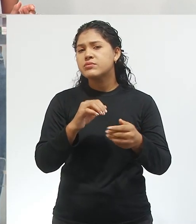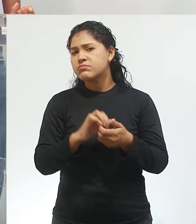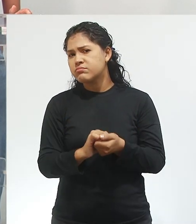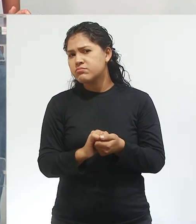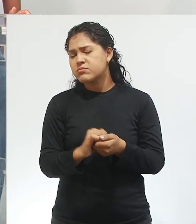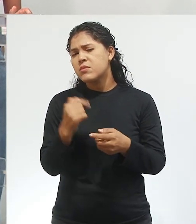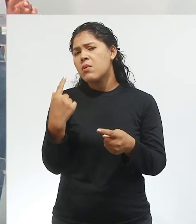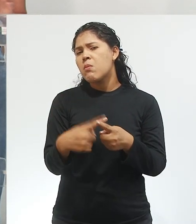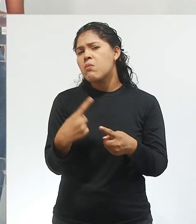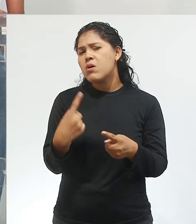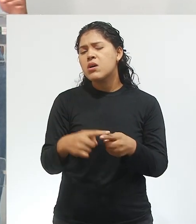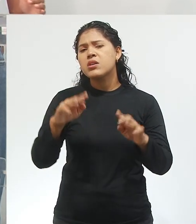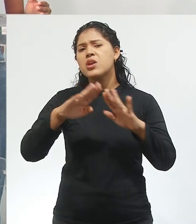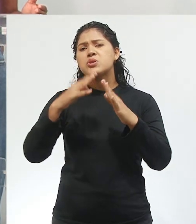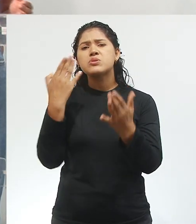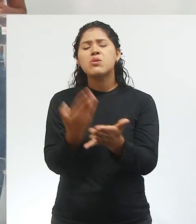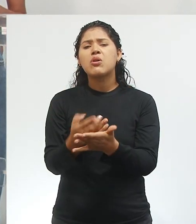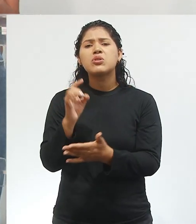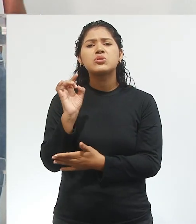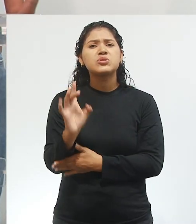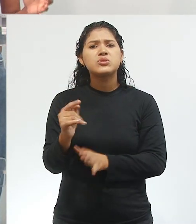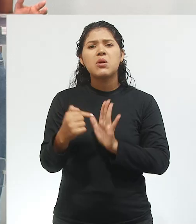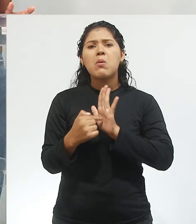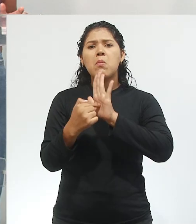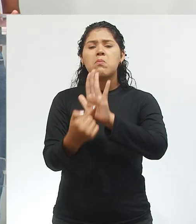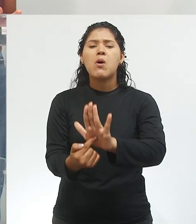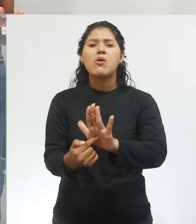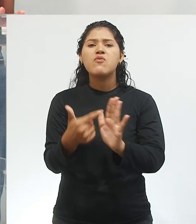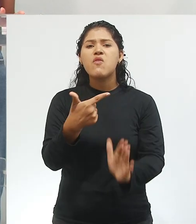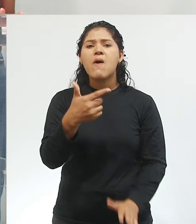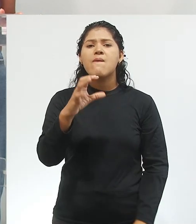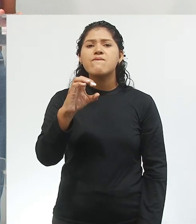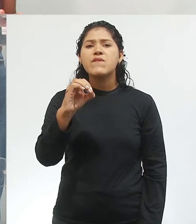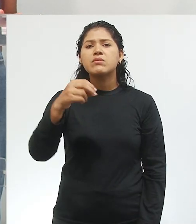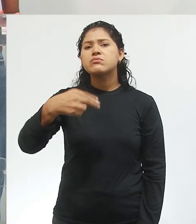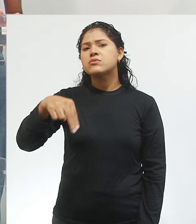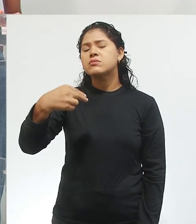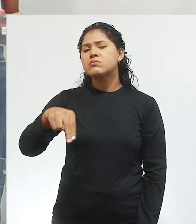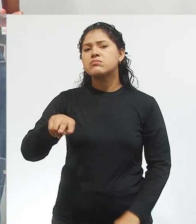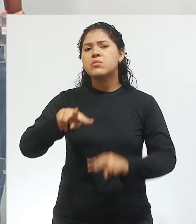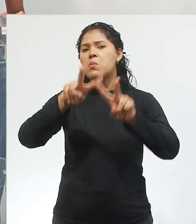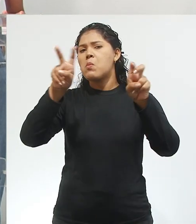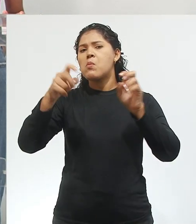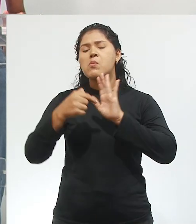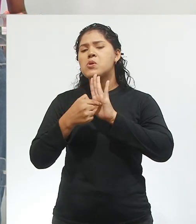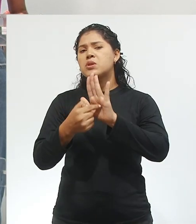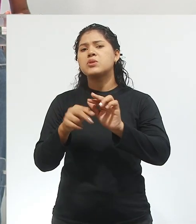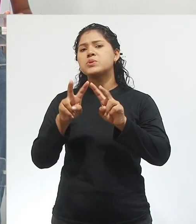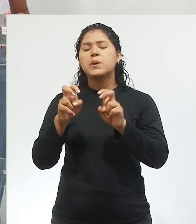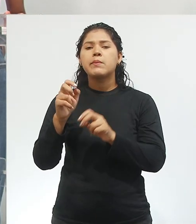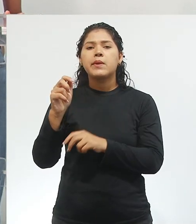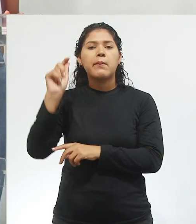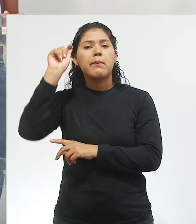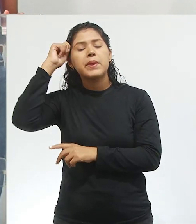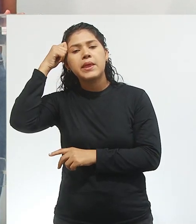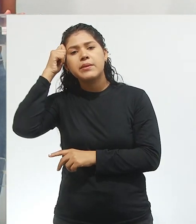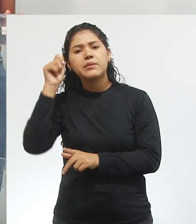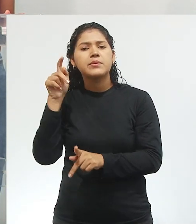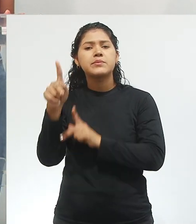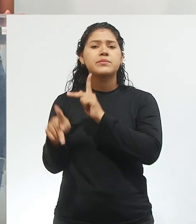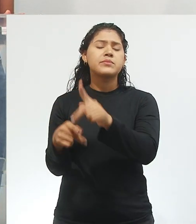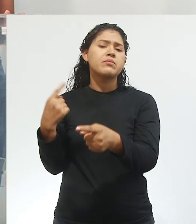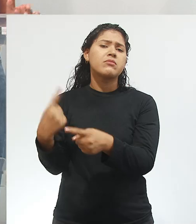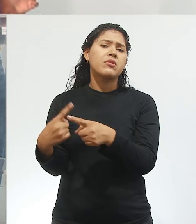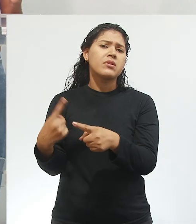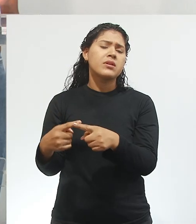que as escolas escolhem ali o 20 de novembro para falar sobre a temática relacionada às